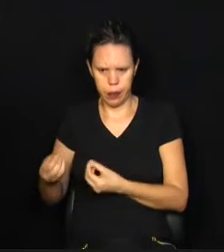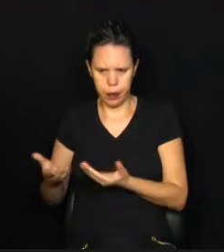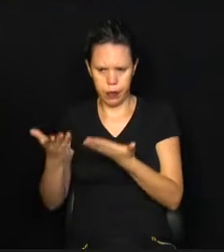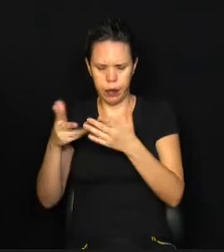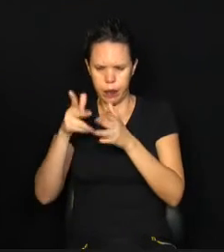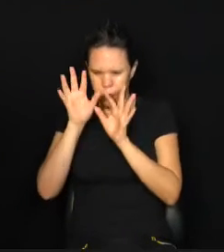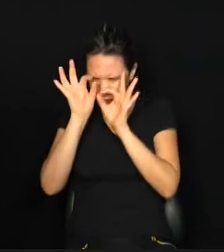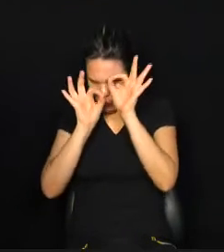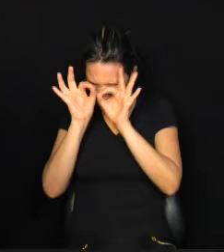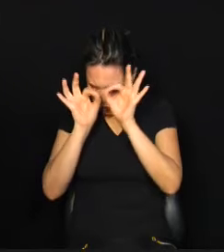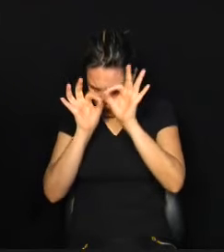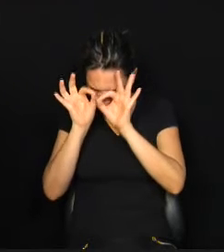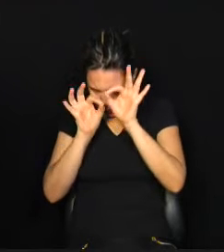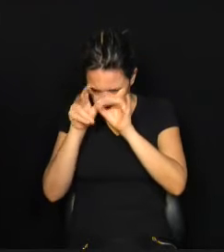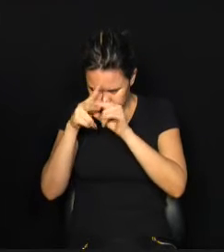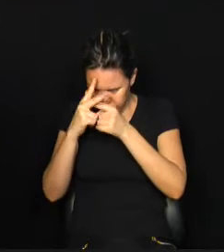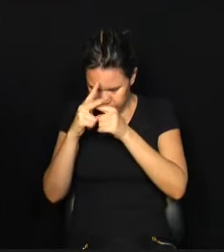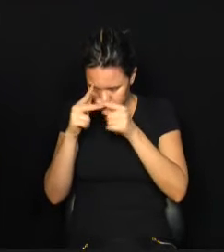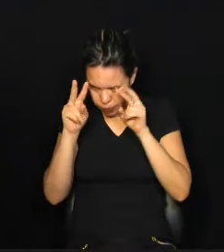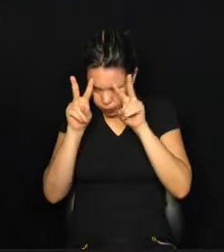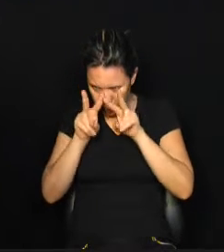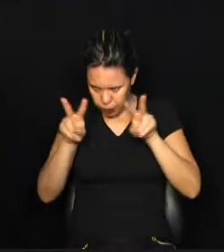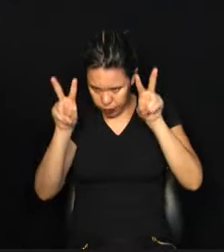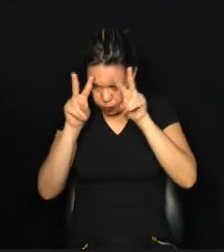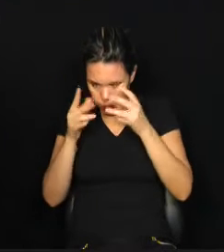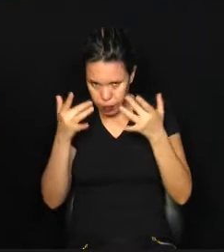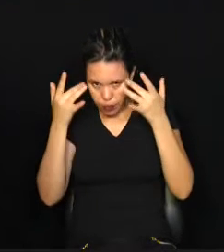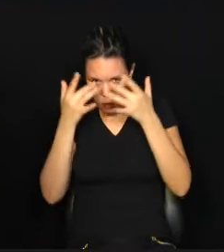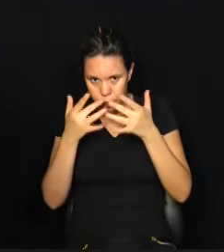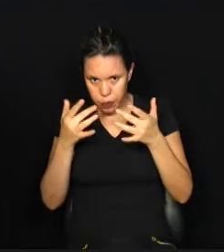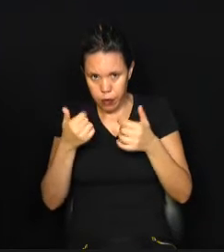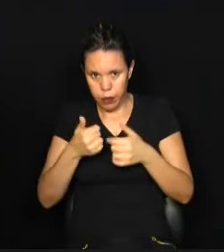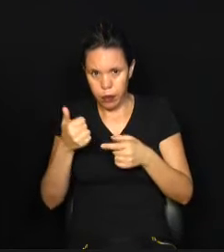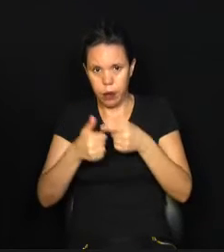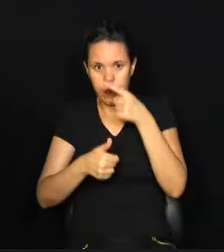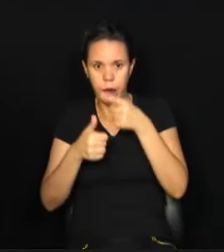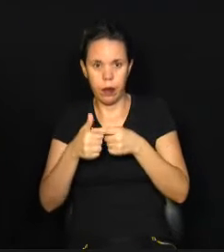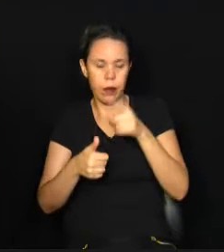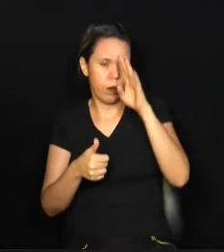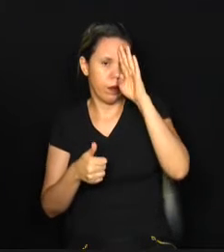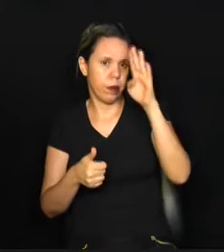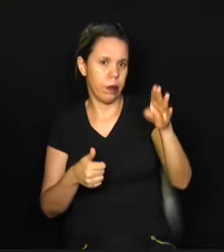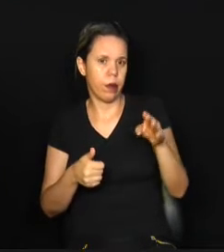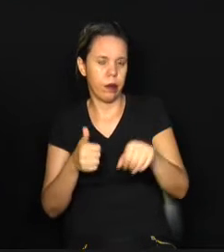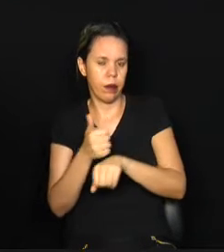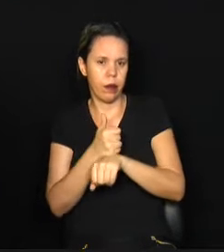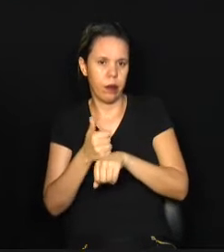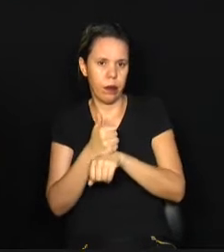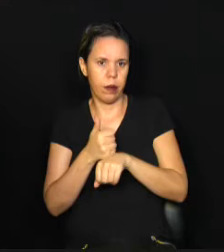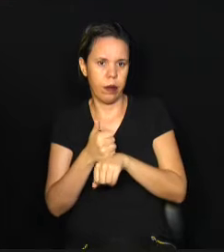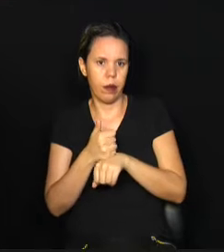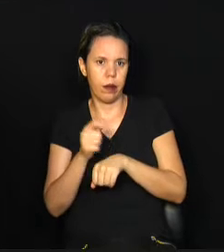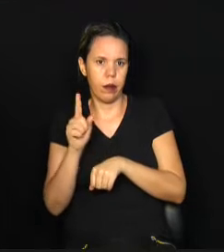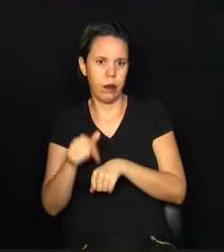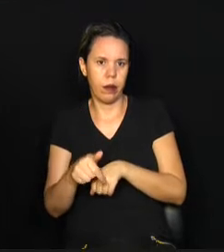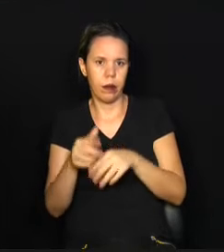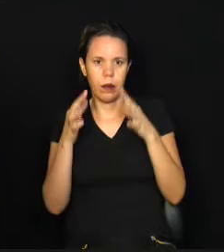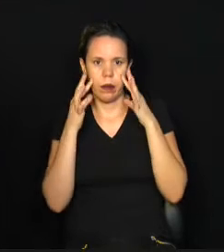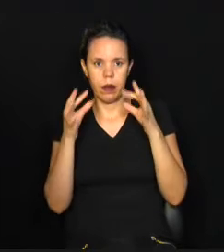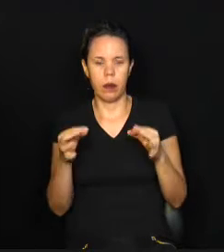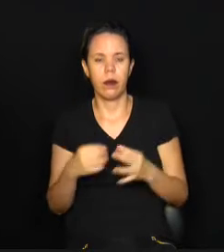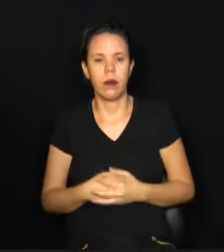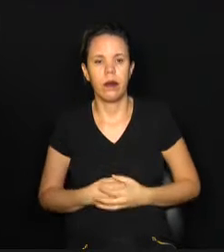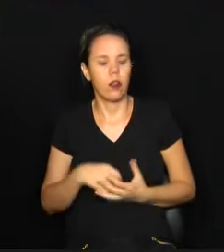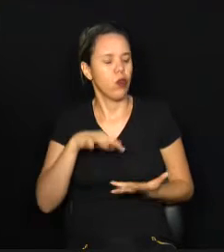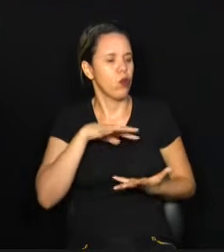correção visual, ele é o agente primeiro, né, o agente primário dessa atenção. Isso no